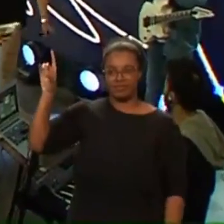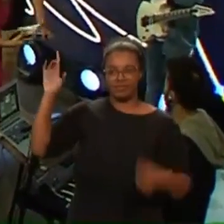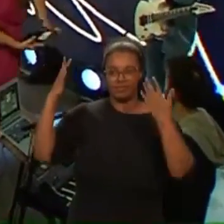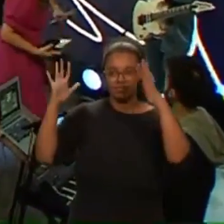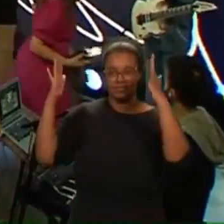Deus